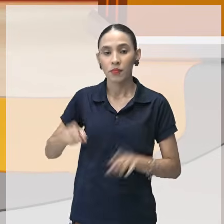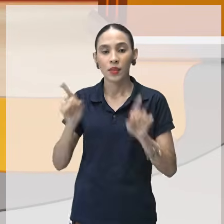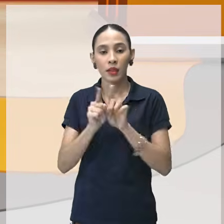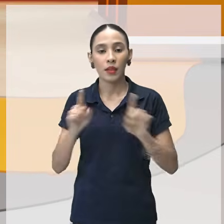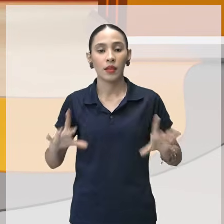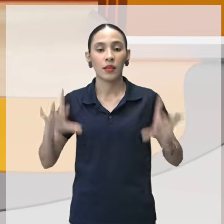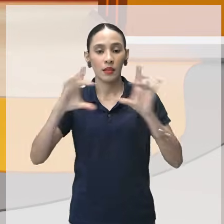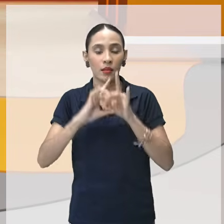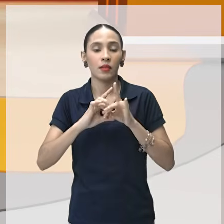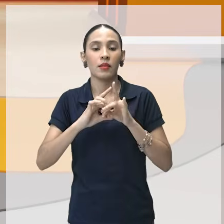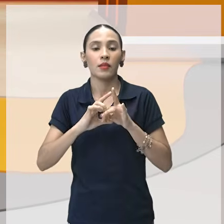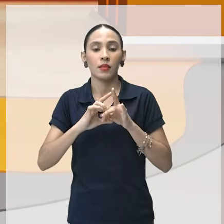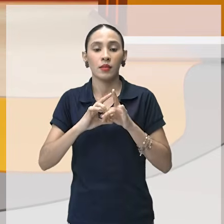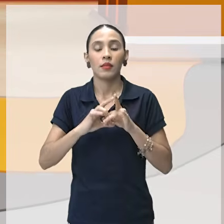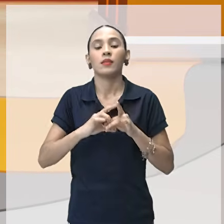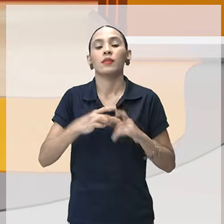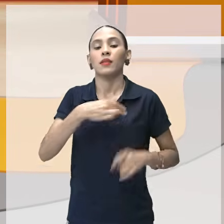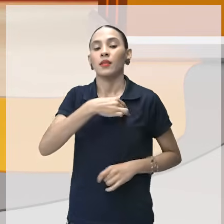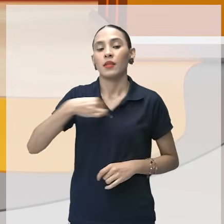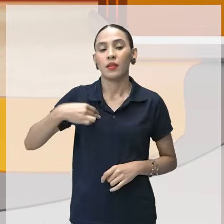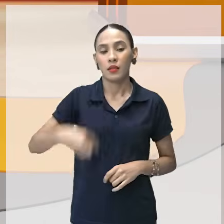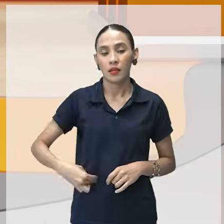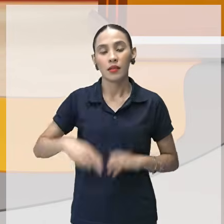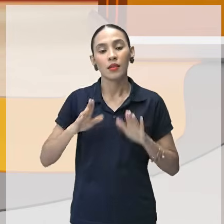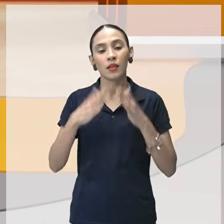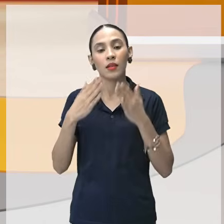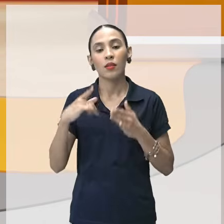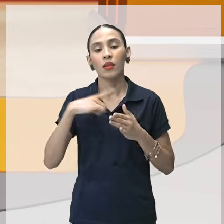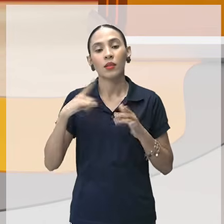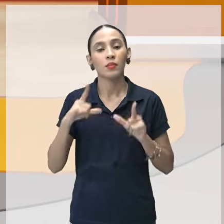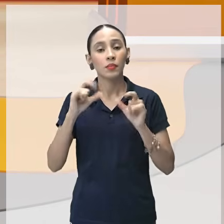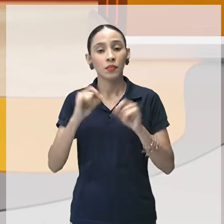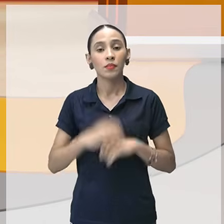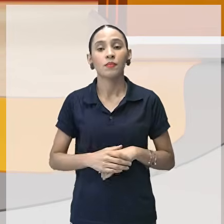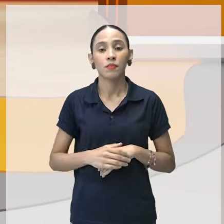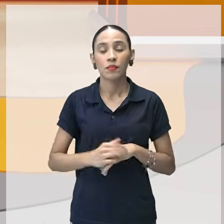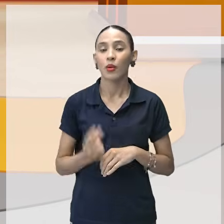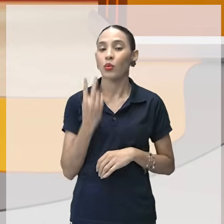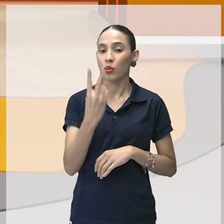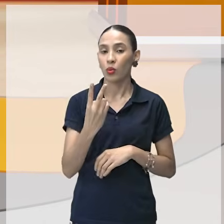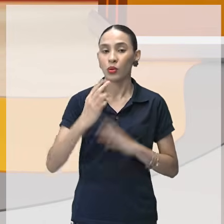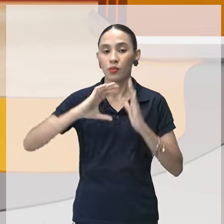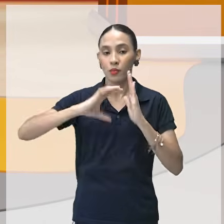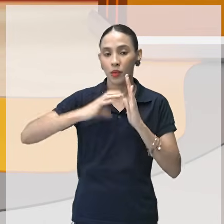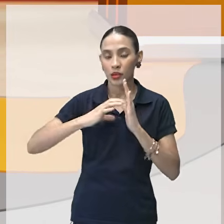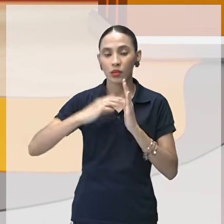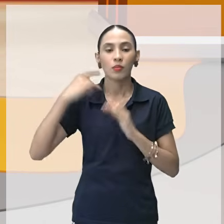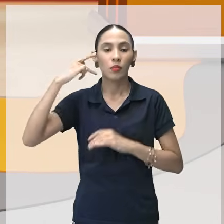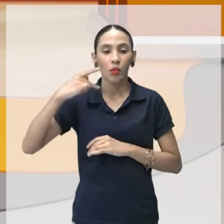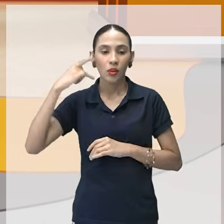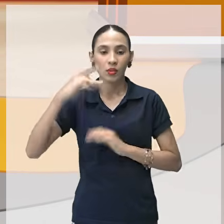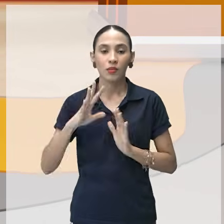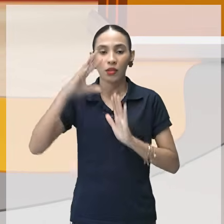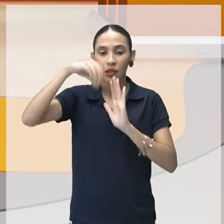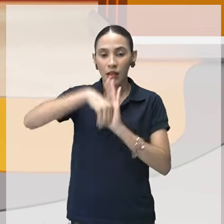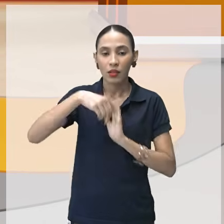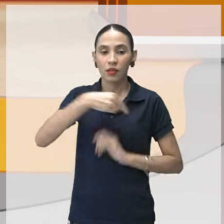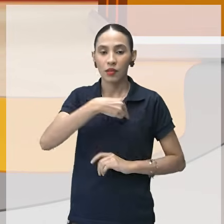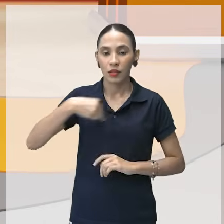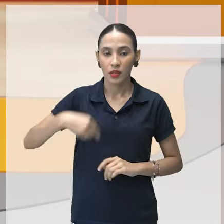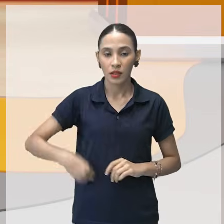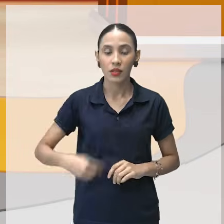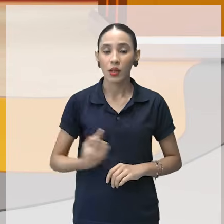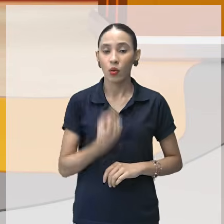pela unificação da China. Então, nós temos a presença de dois partidos políticos dentro da China, um